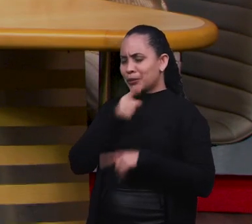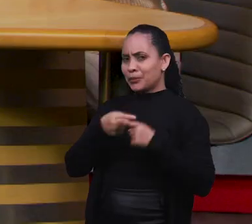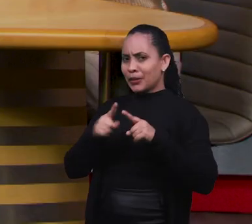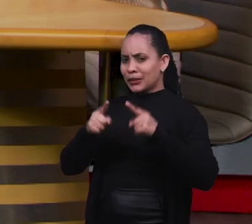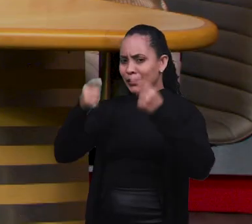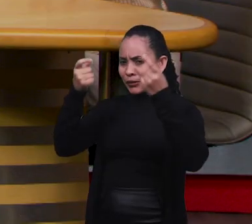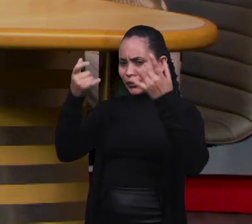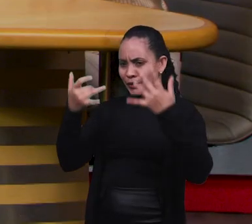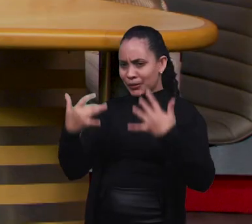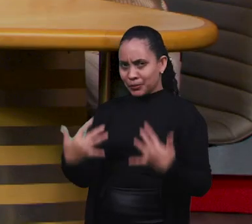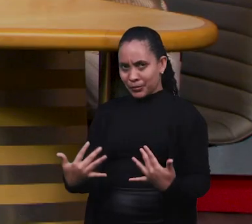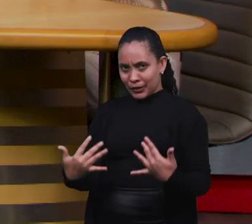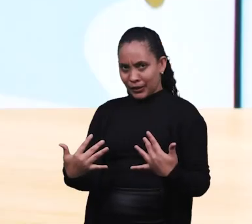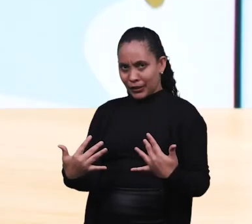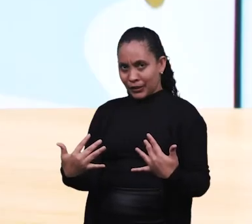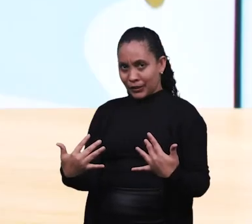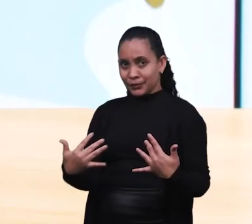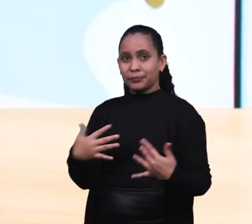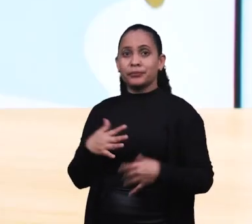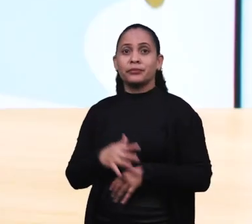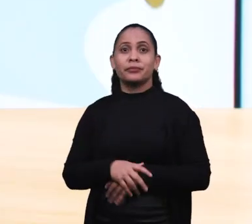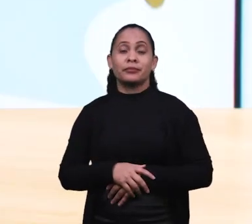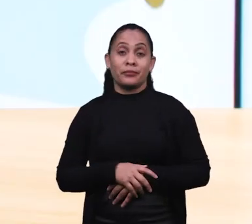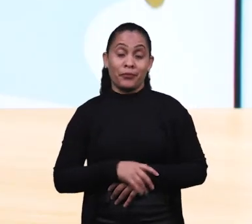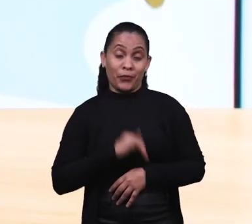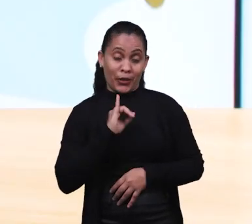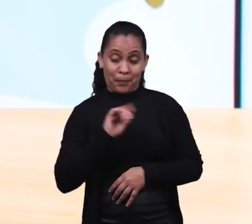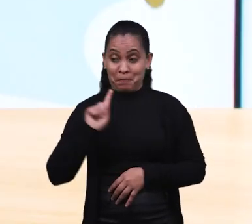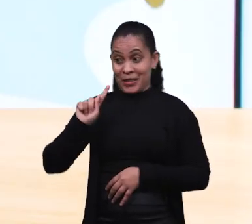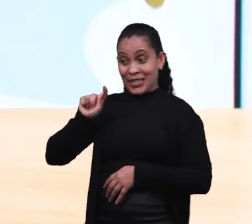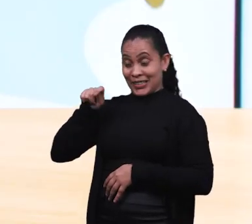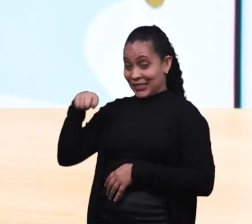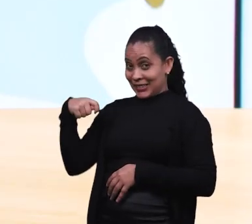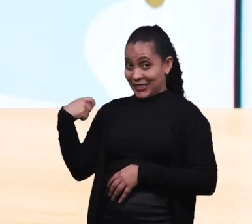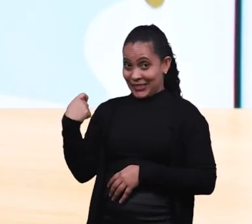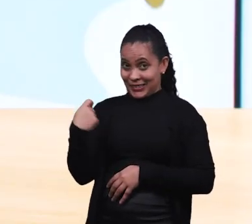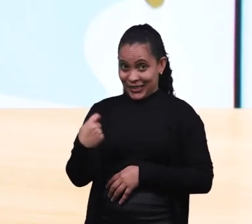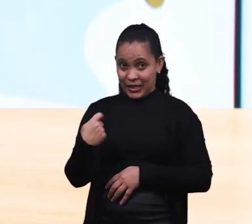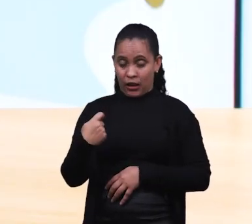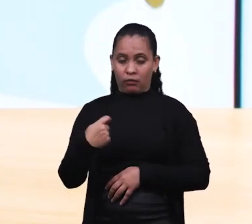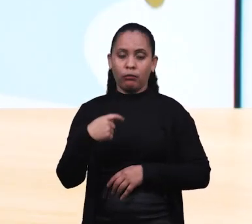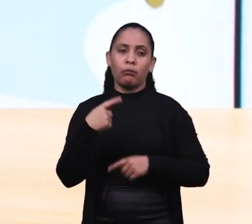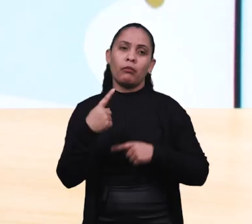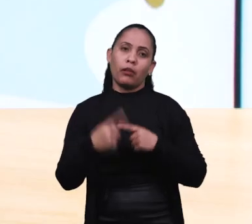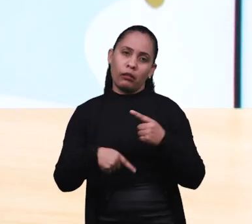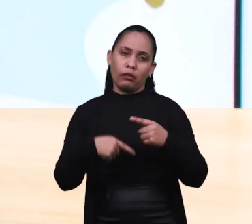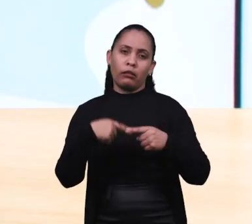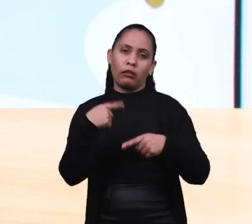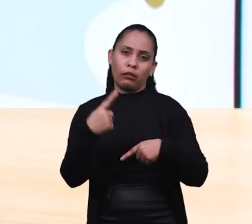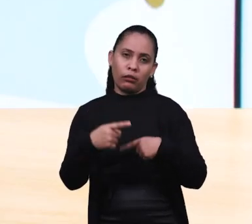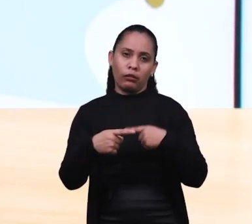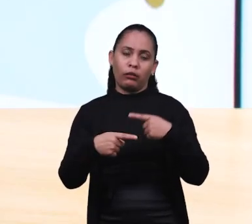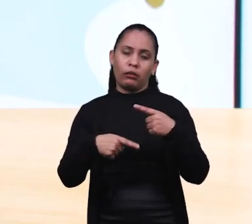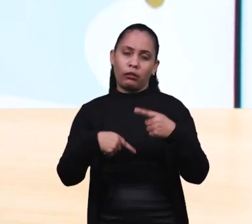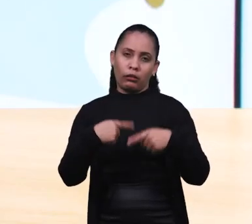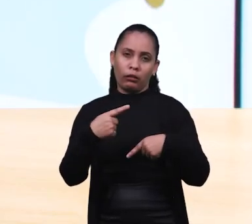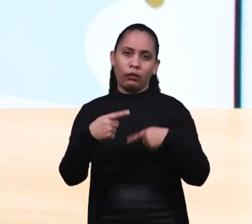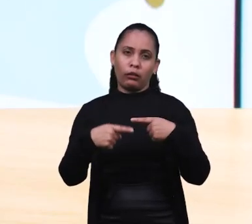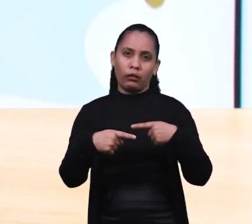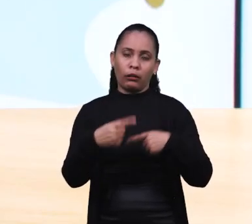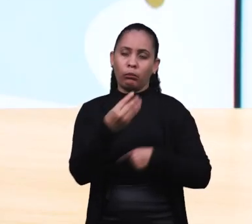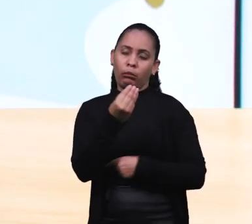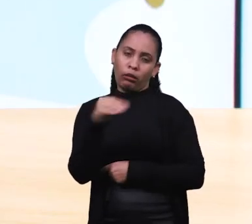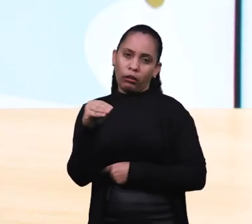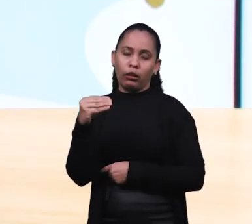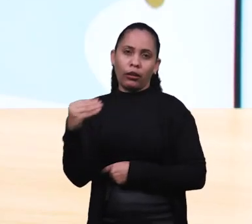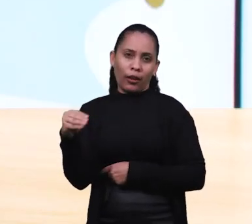eu vou explicar também o sentido dela. A gente tende a procrastinar. Procrastinar, o sentido significa que é a